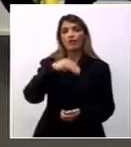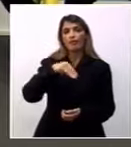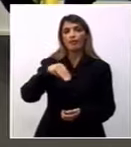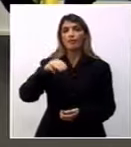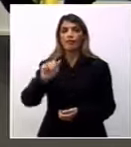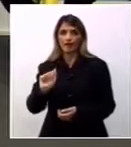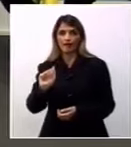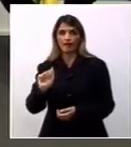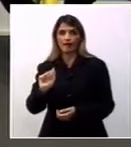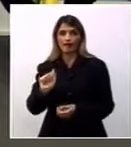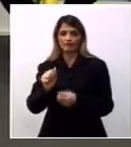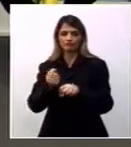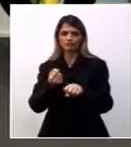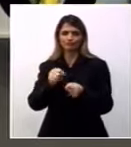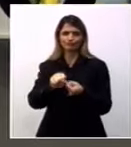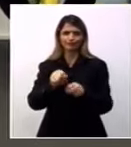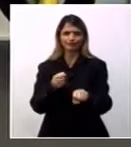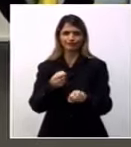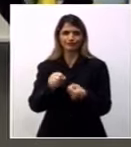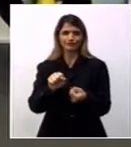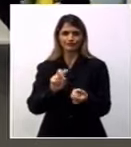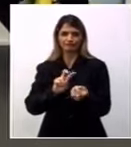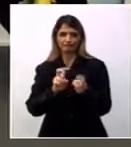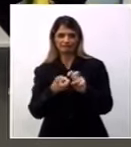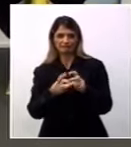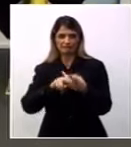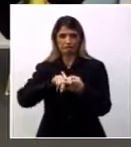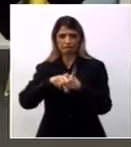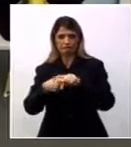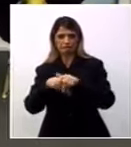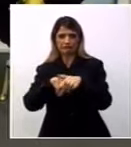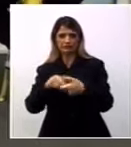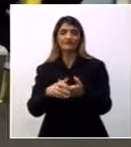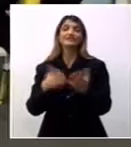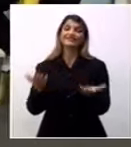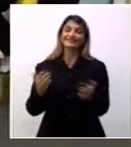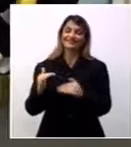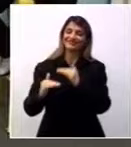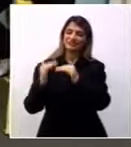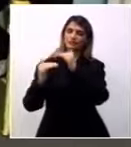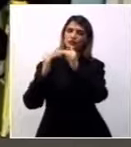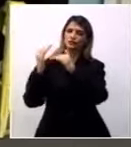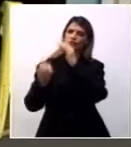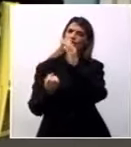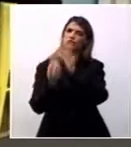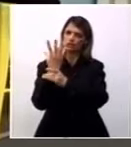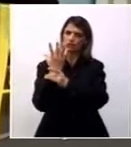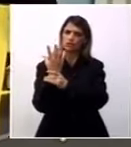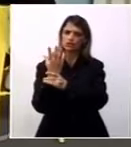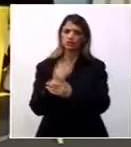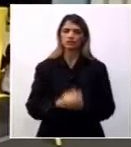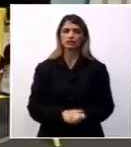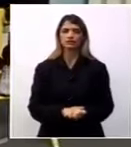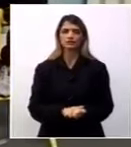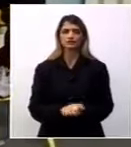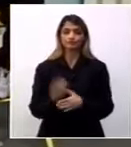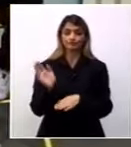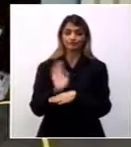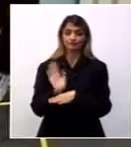que é artes marciais mistas, né, que foi desenvolvida e é a junção de todas as artes marciais. Vamos para o slide, por